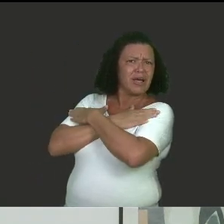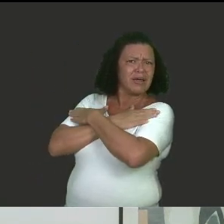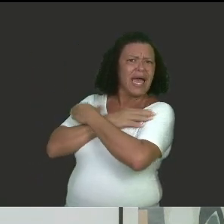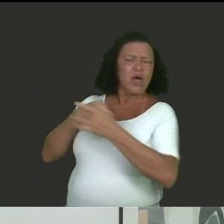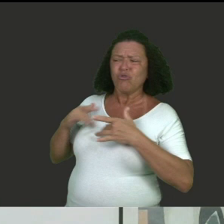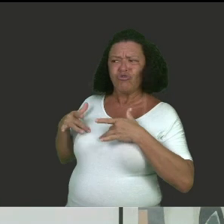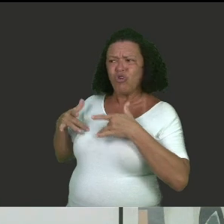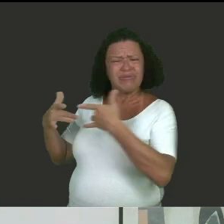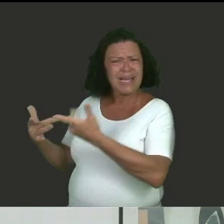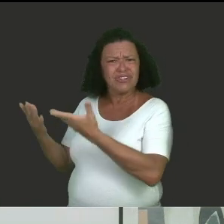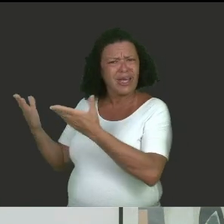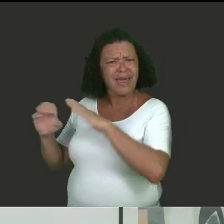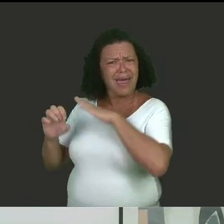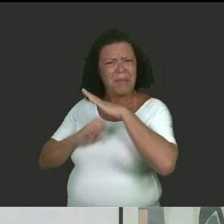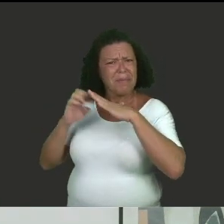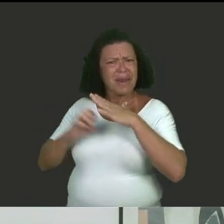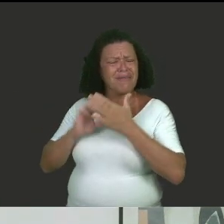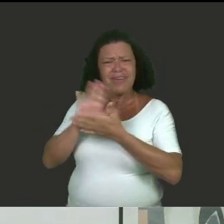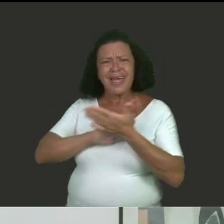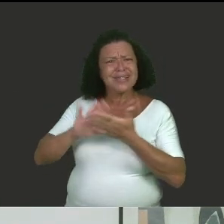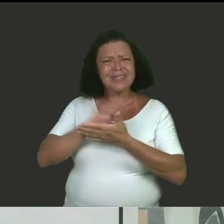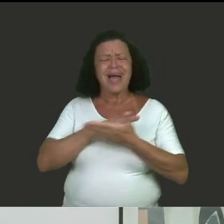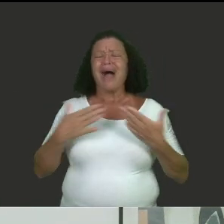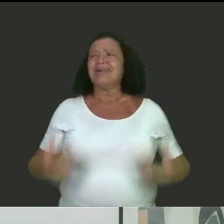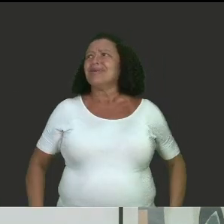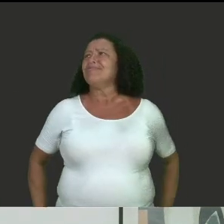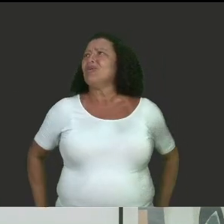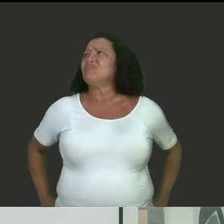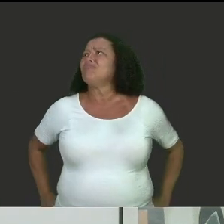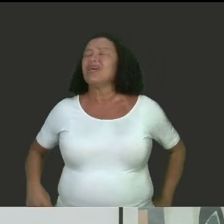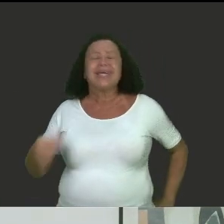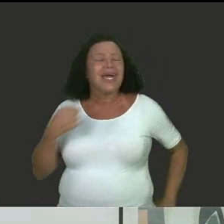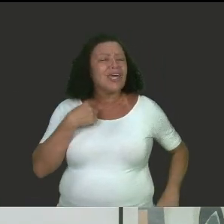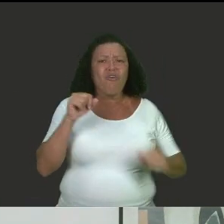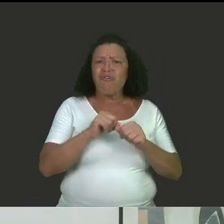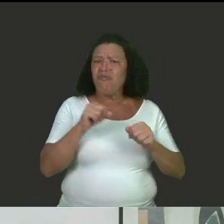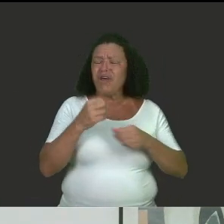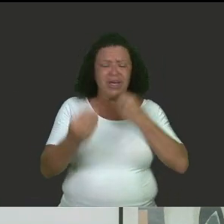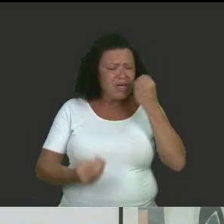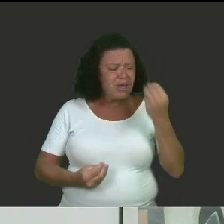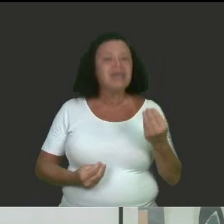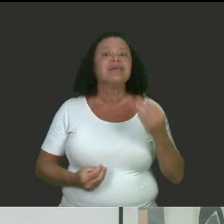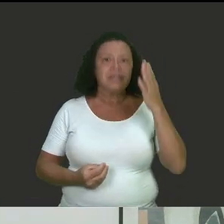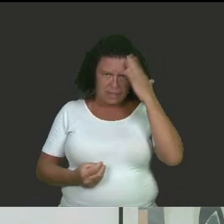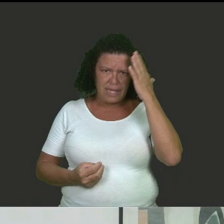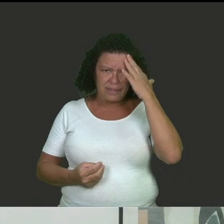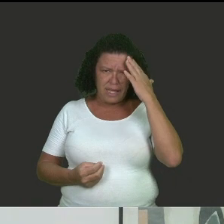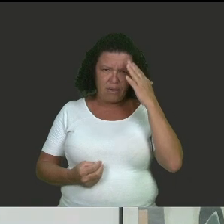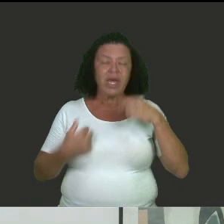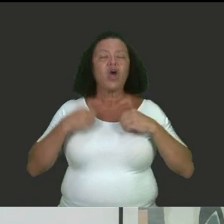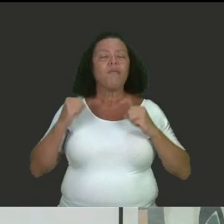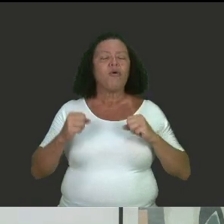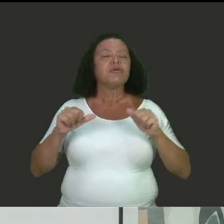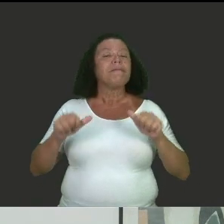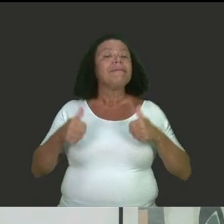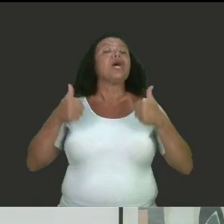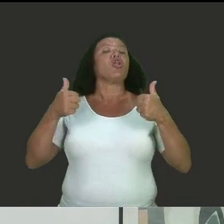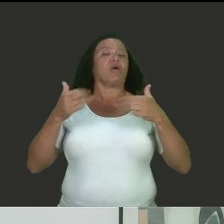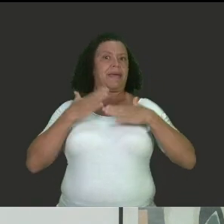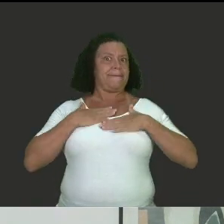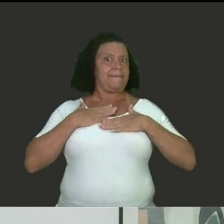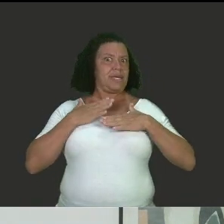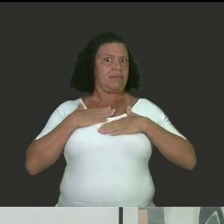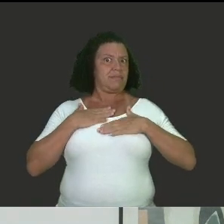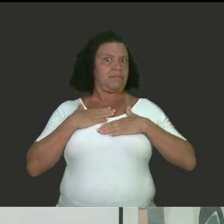mais? Onde tem a minha parcela de culpa? Onde eu posso melhorar, me modificar, né? E no fim de